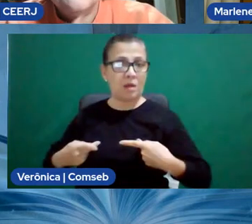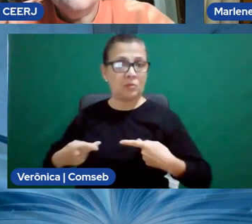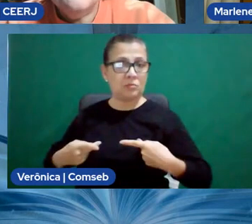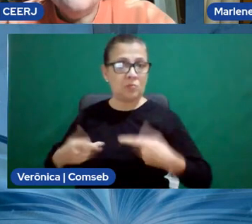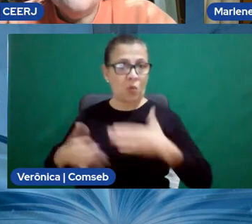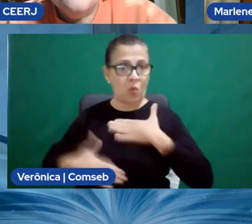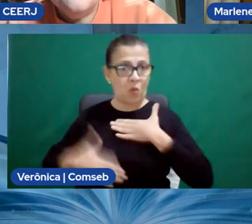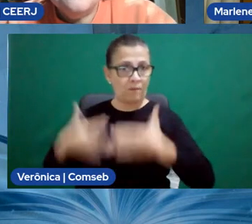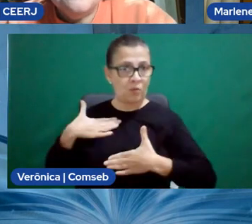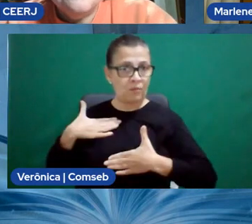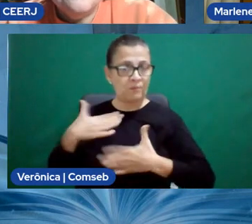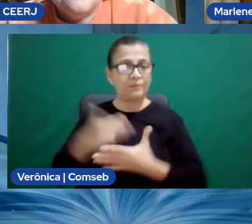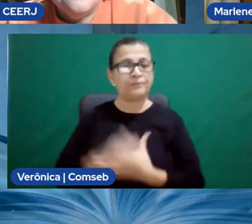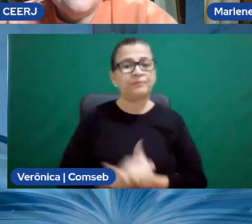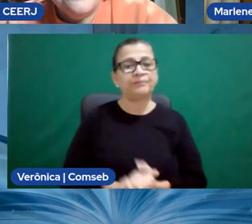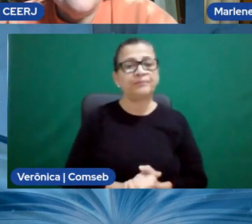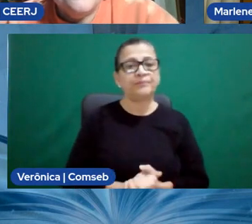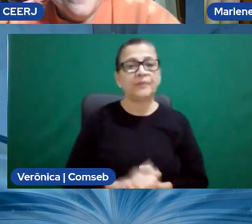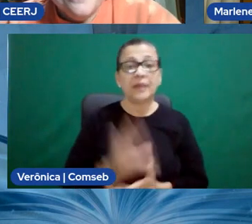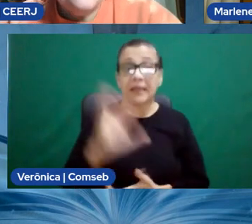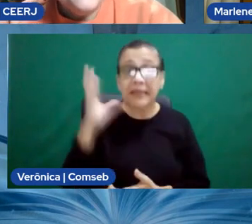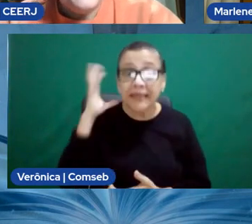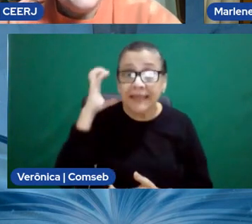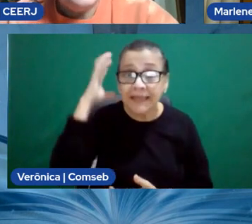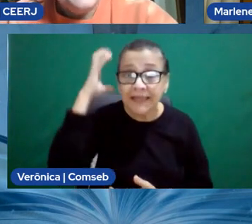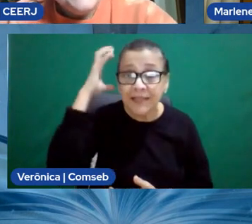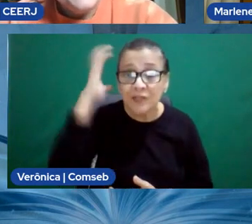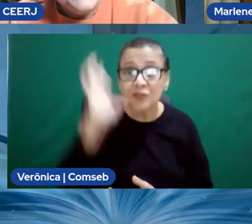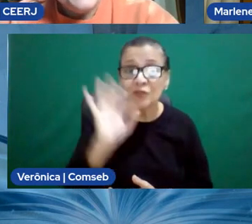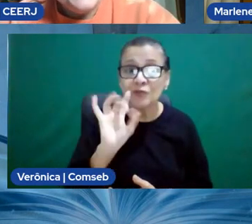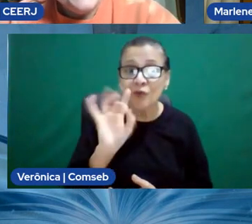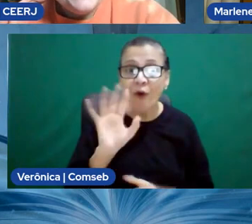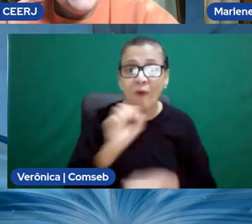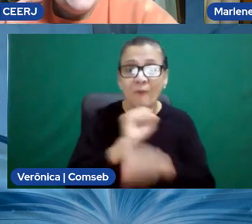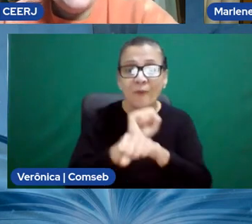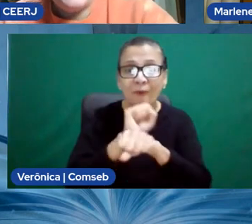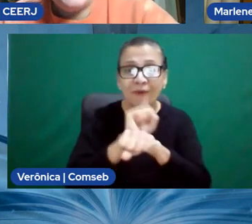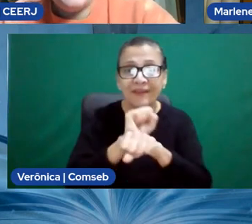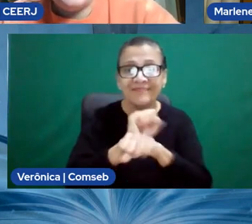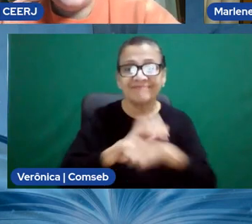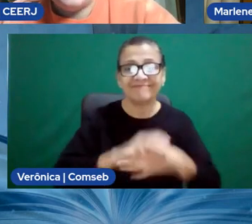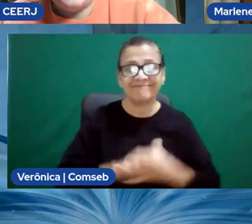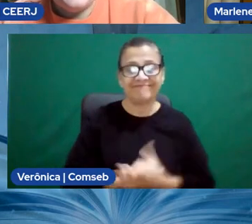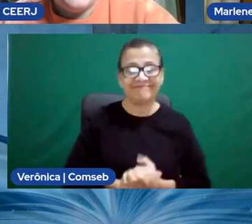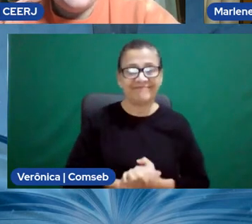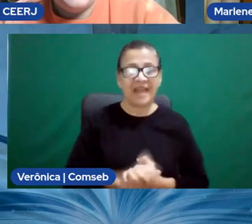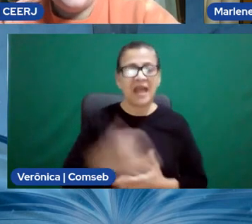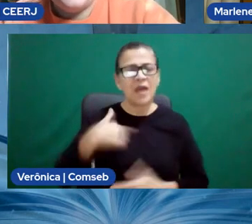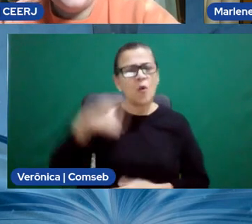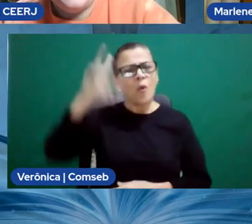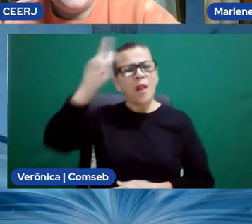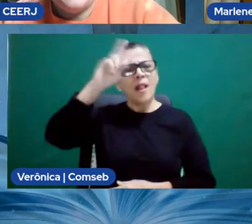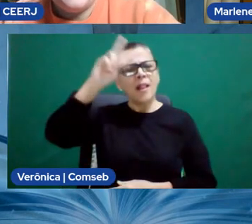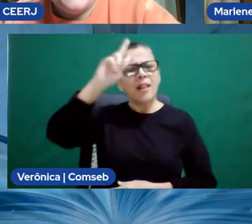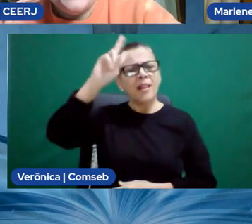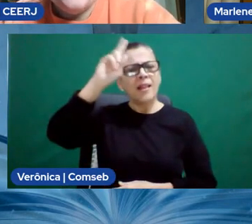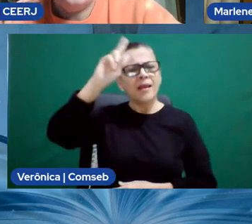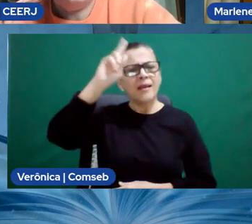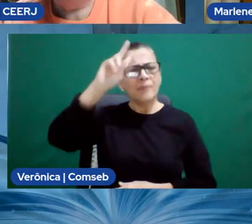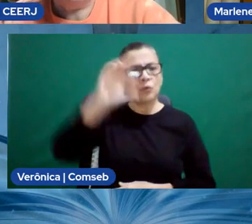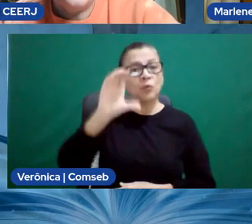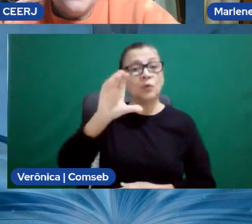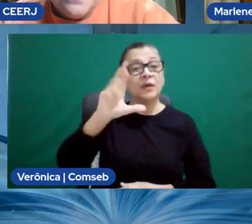Muito bem. Cris, só um segundinho aqui, que me faz isso remeter à questão do